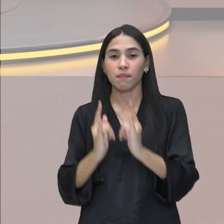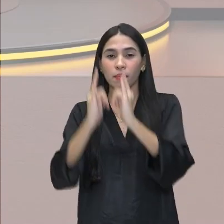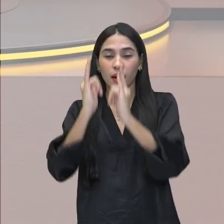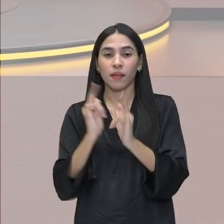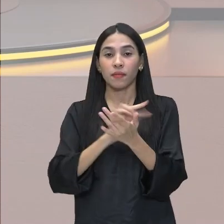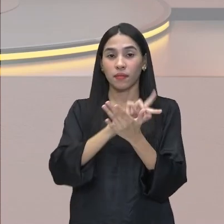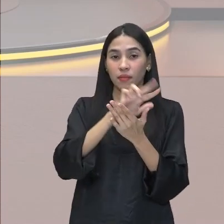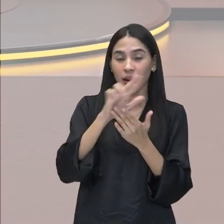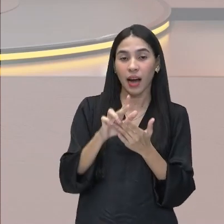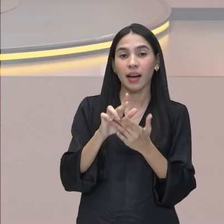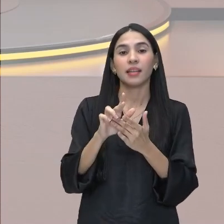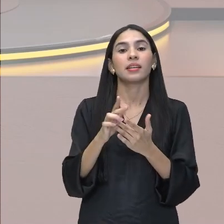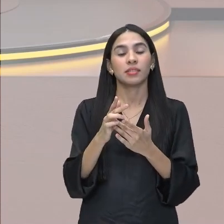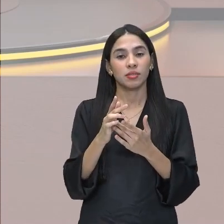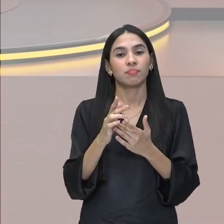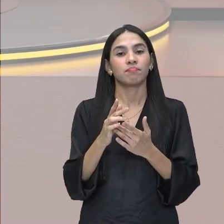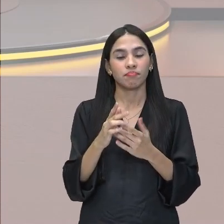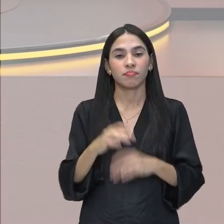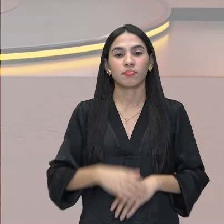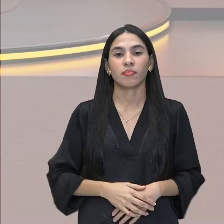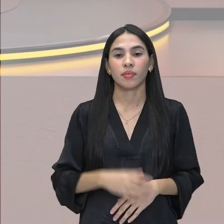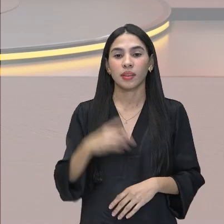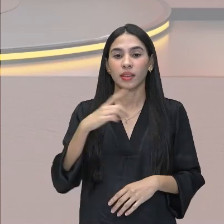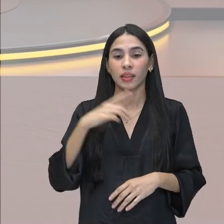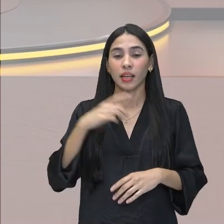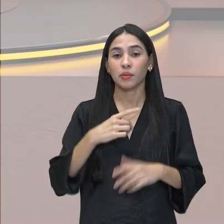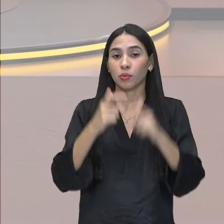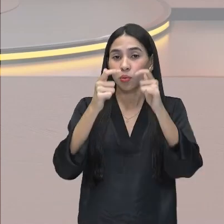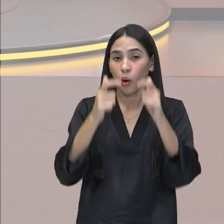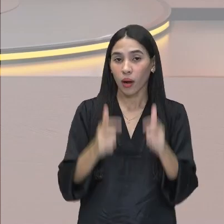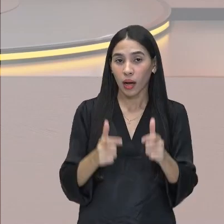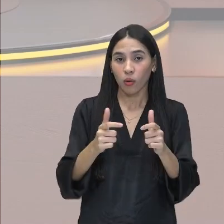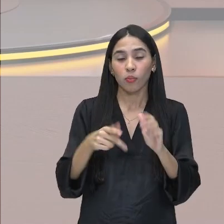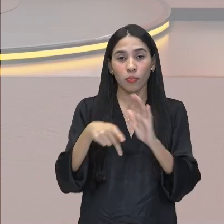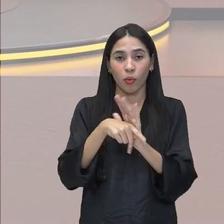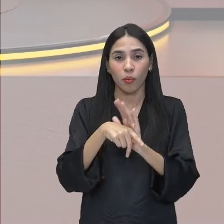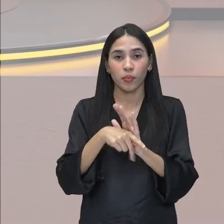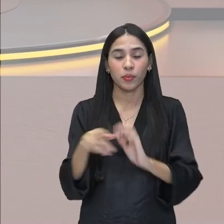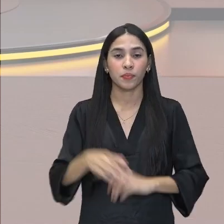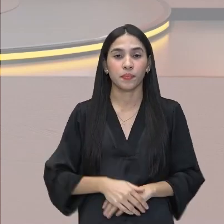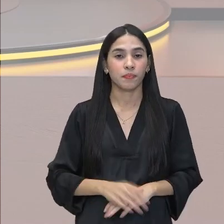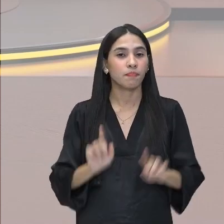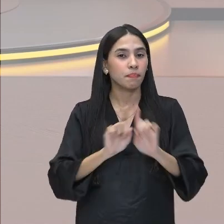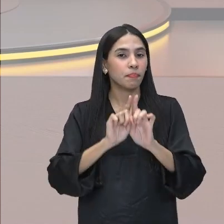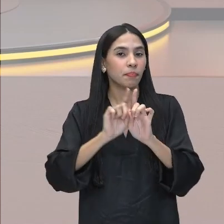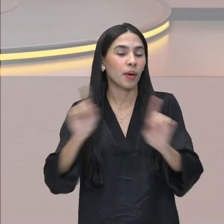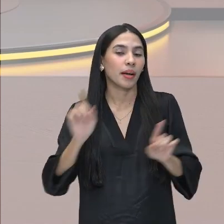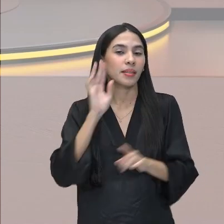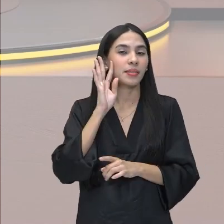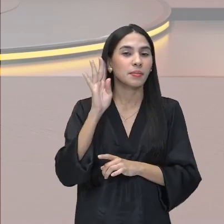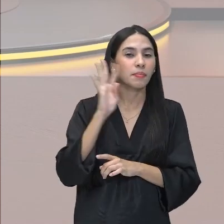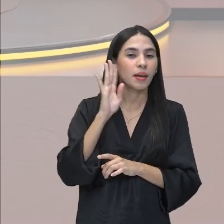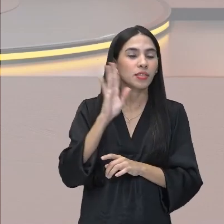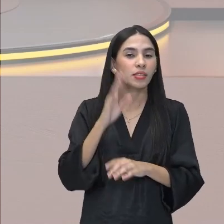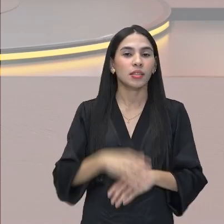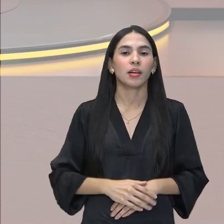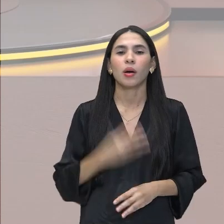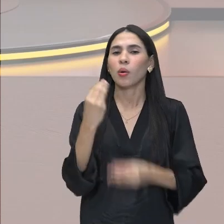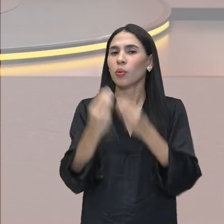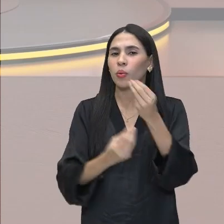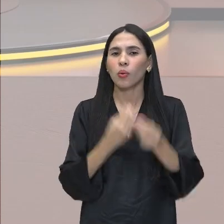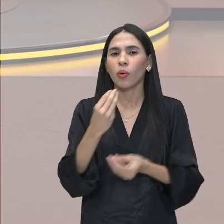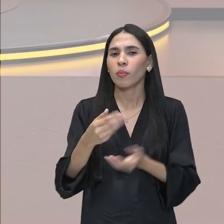ali se encontrando em um só lugar, né? Agora imagina como é que tudo isso